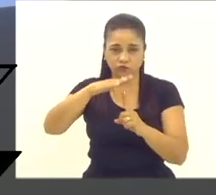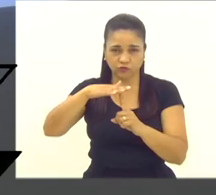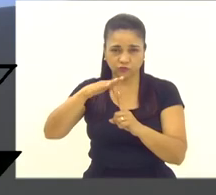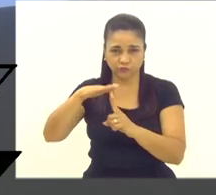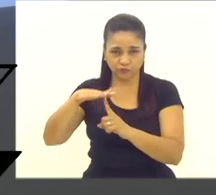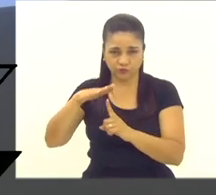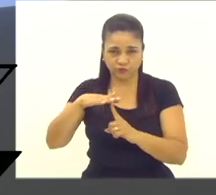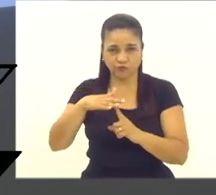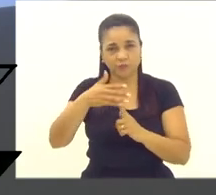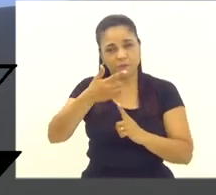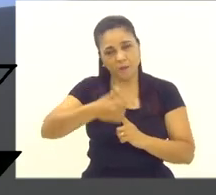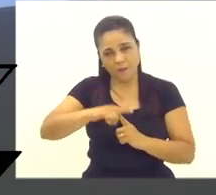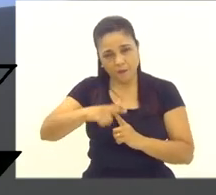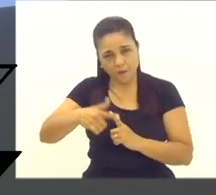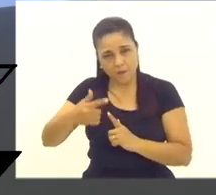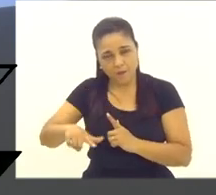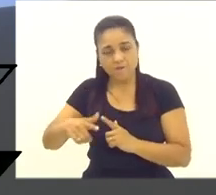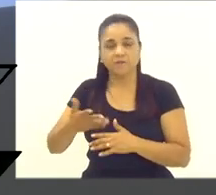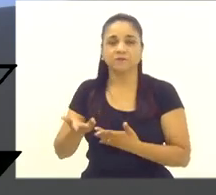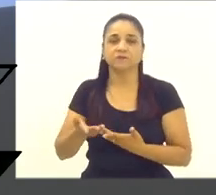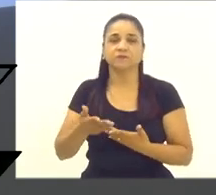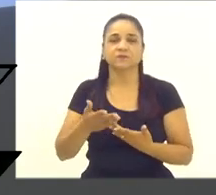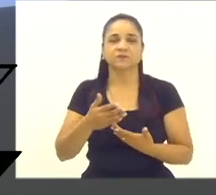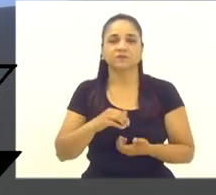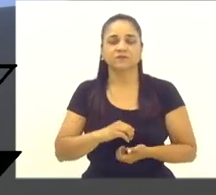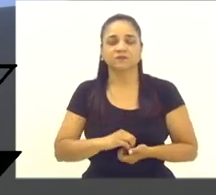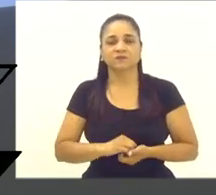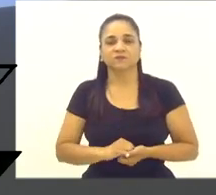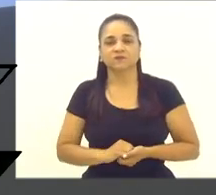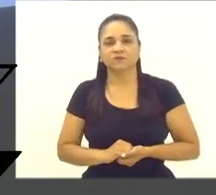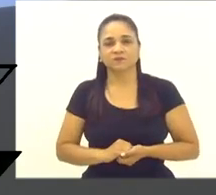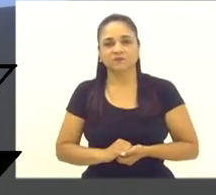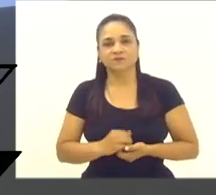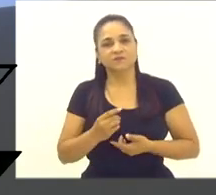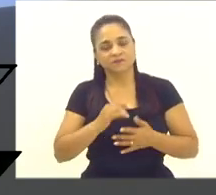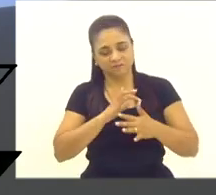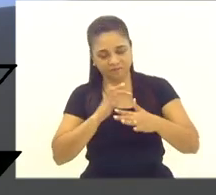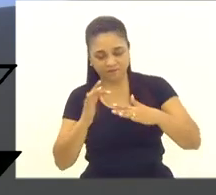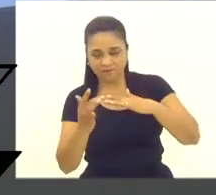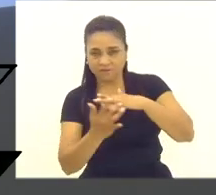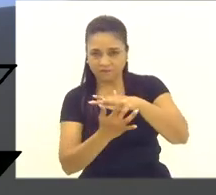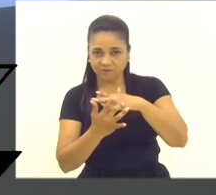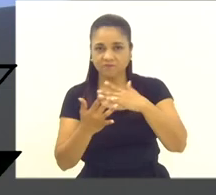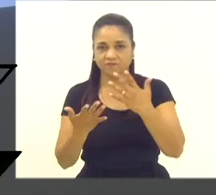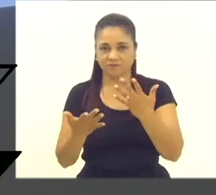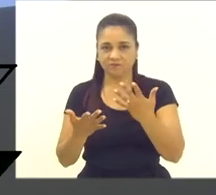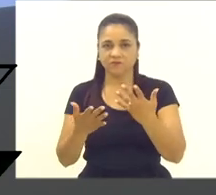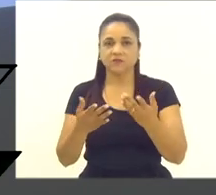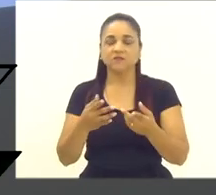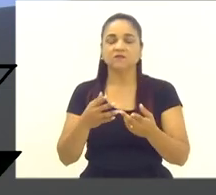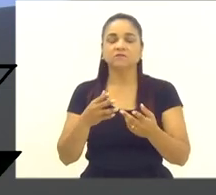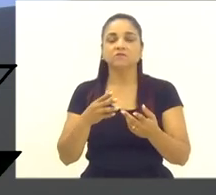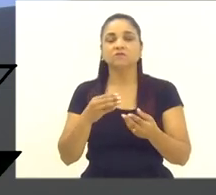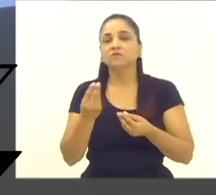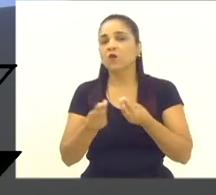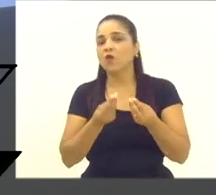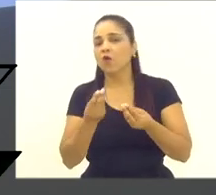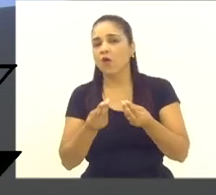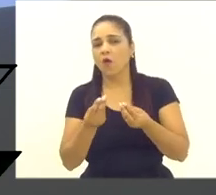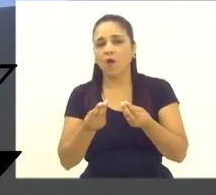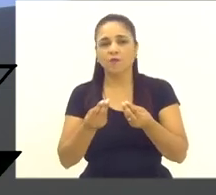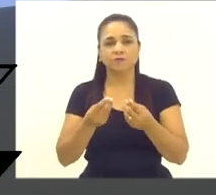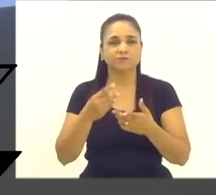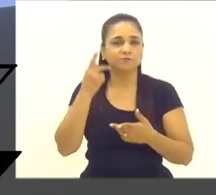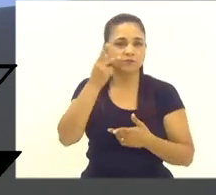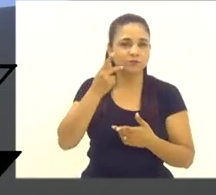frequentes na nas redes sociais em relação a violência